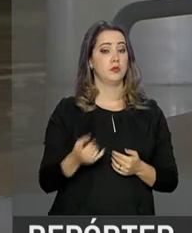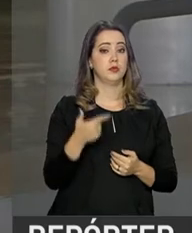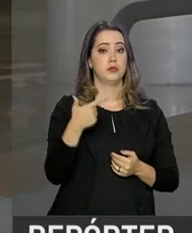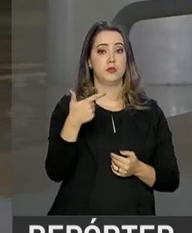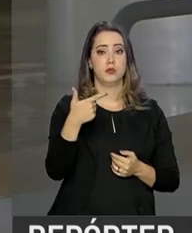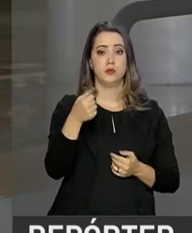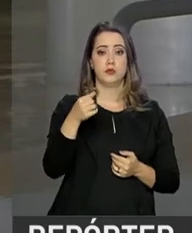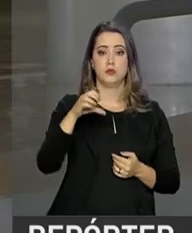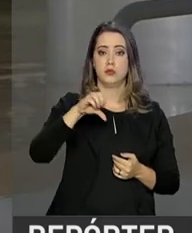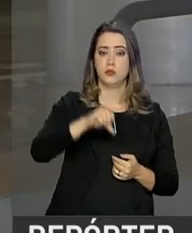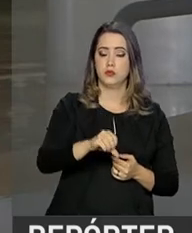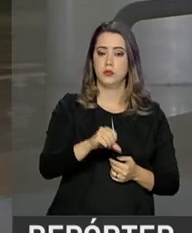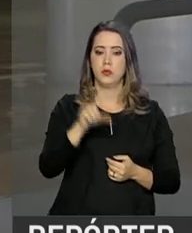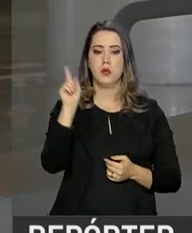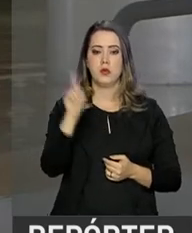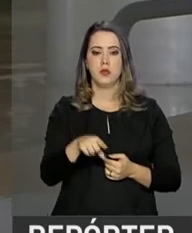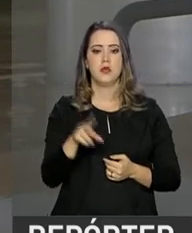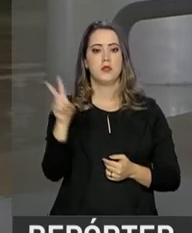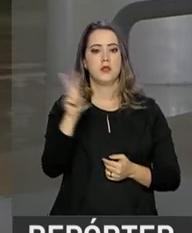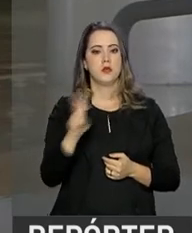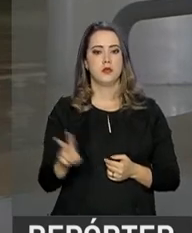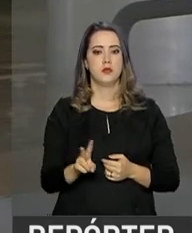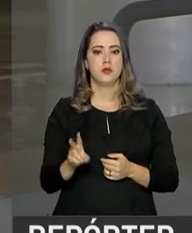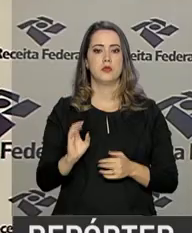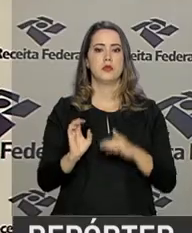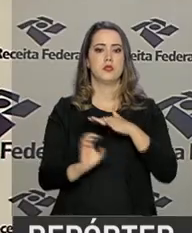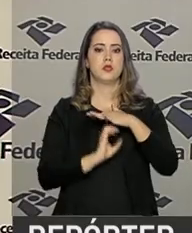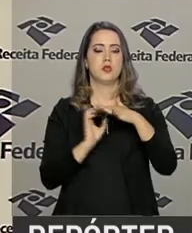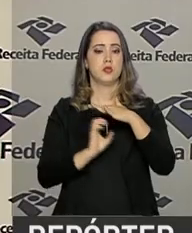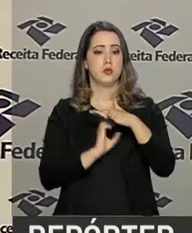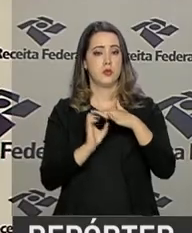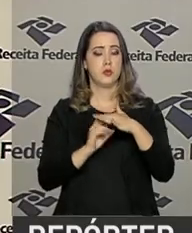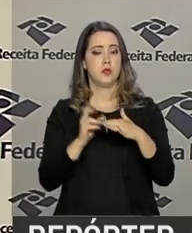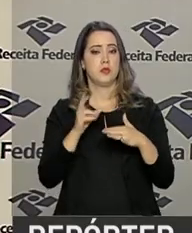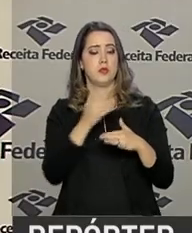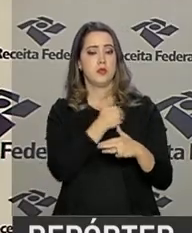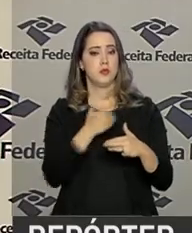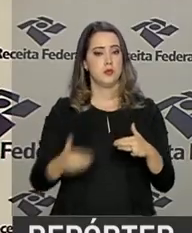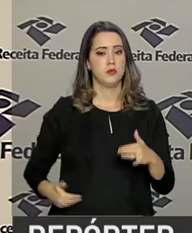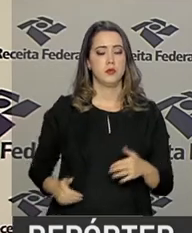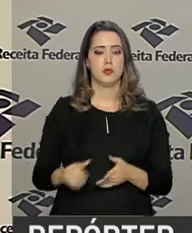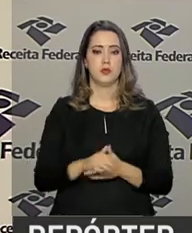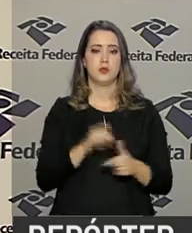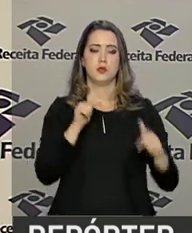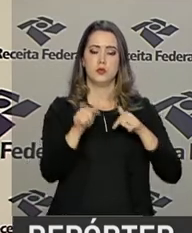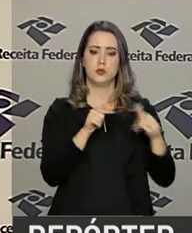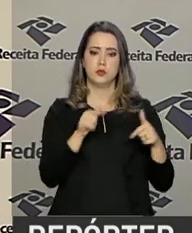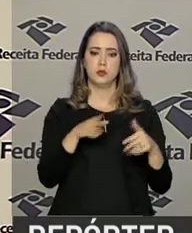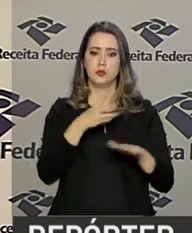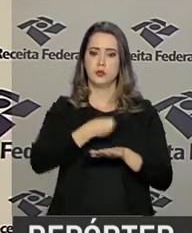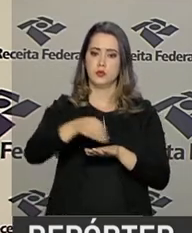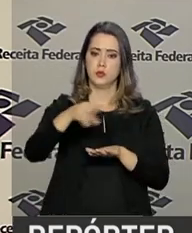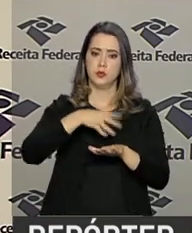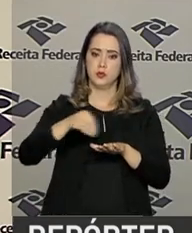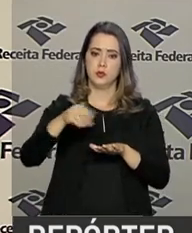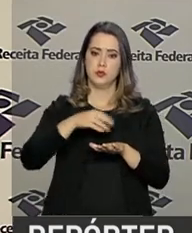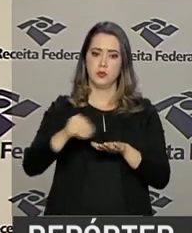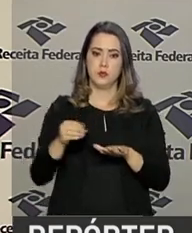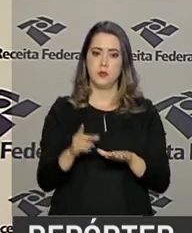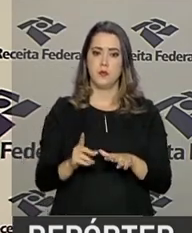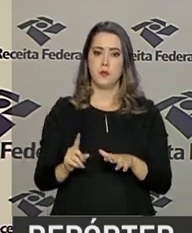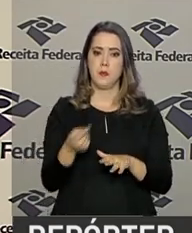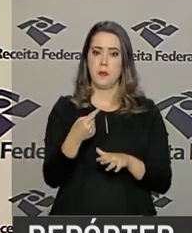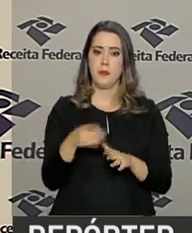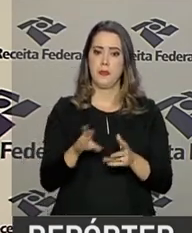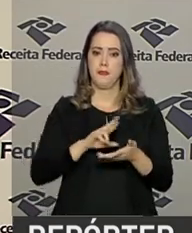2019 a vez dos entes públicos o trabalhador sem dúvida nenhuma ele passa a ter as informações dele é do